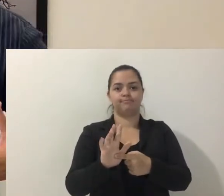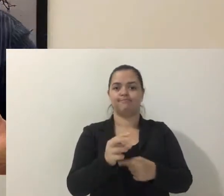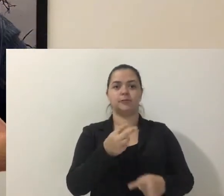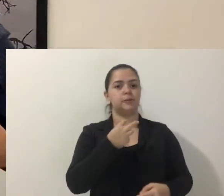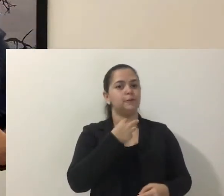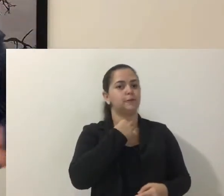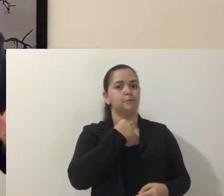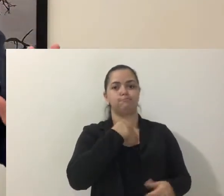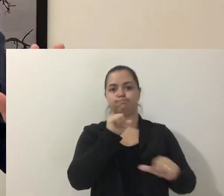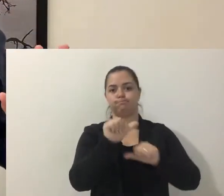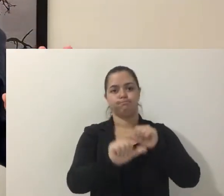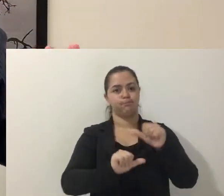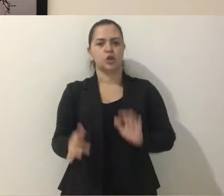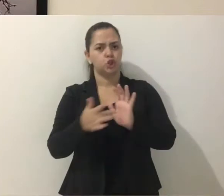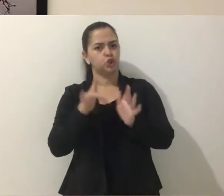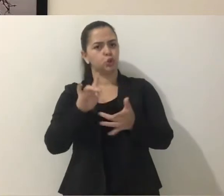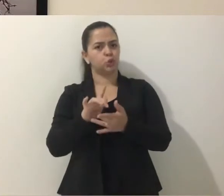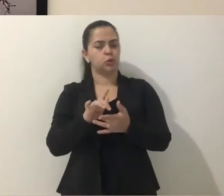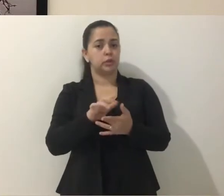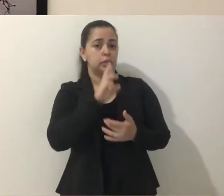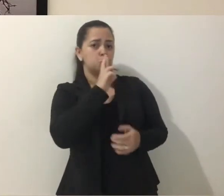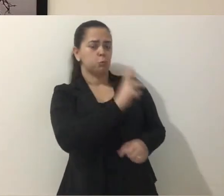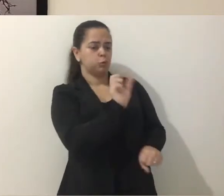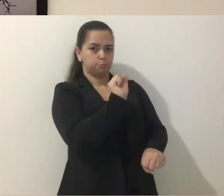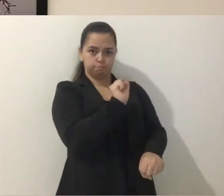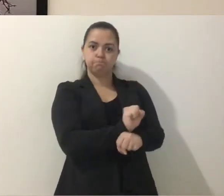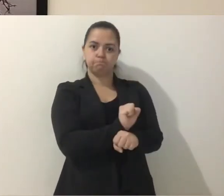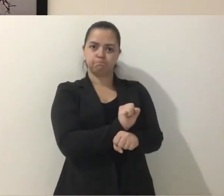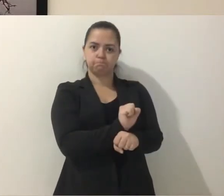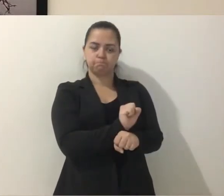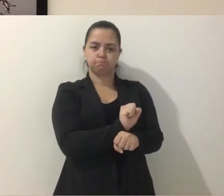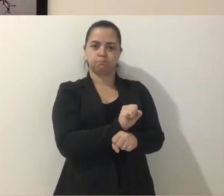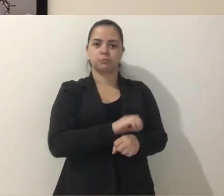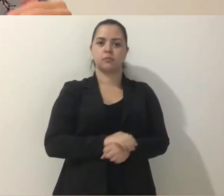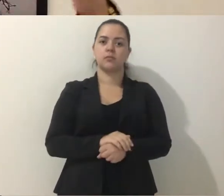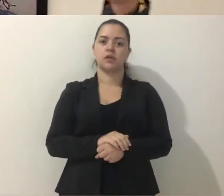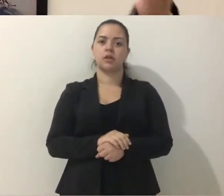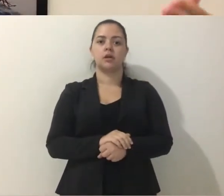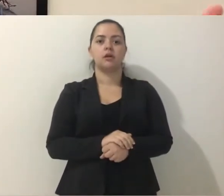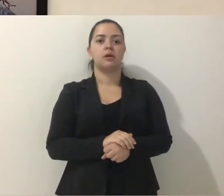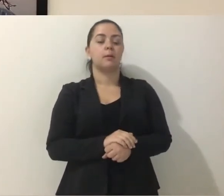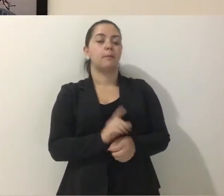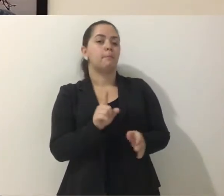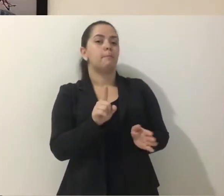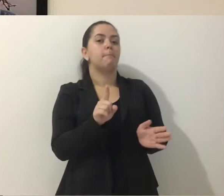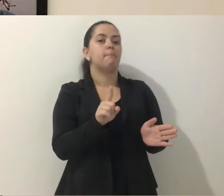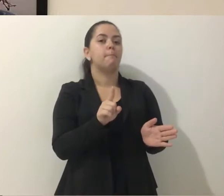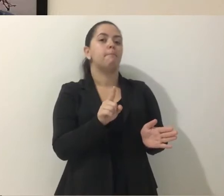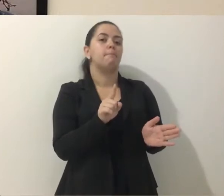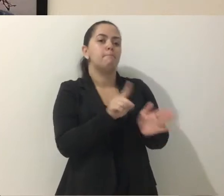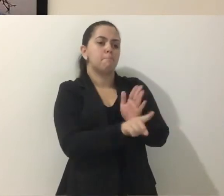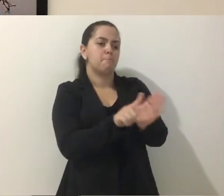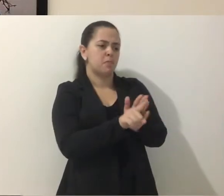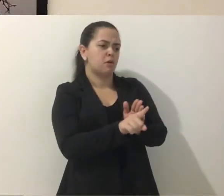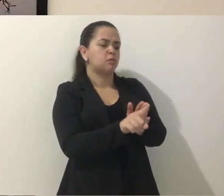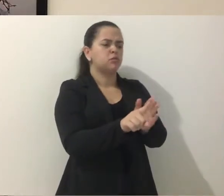Jesus inicialmente não responde à pergunta deles, Ele vai perguntar: lícito ao homem repudiar a sua mulher? Versículo